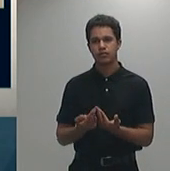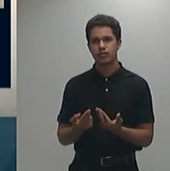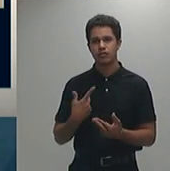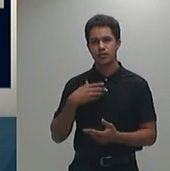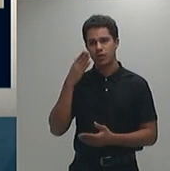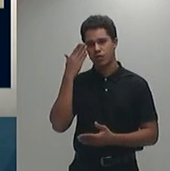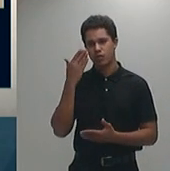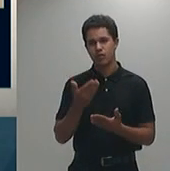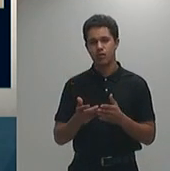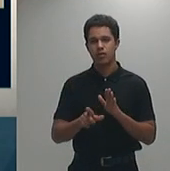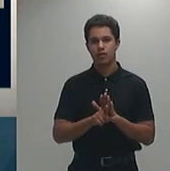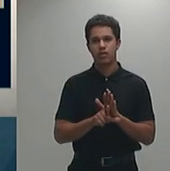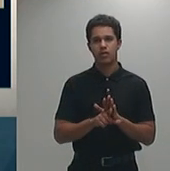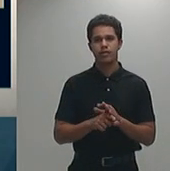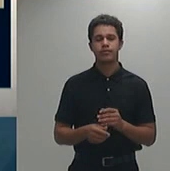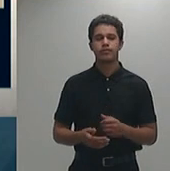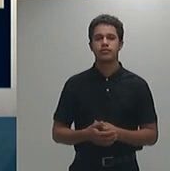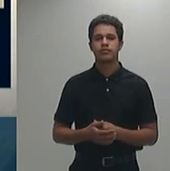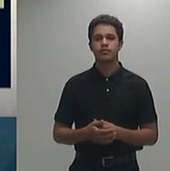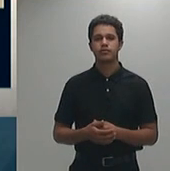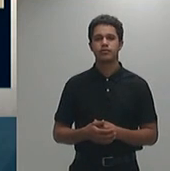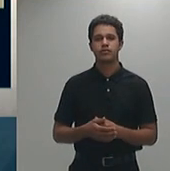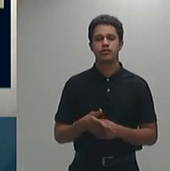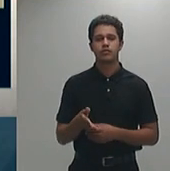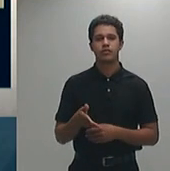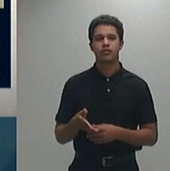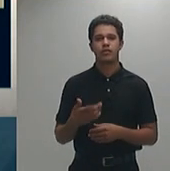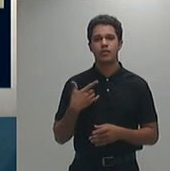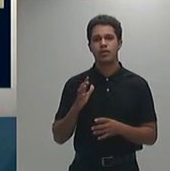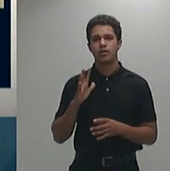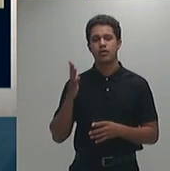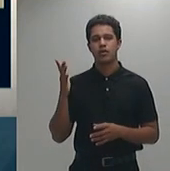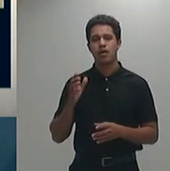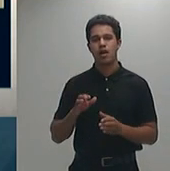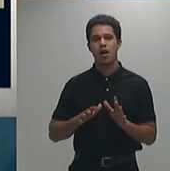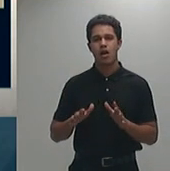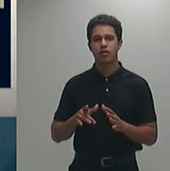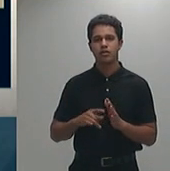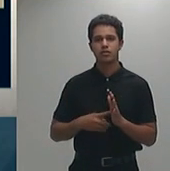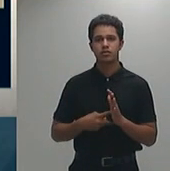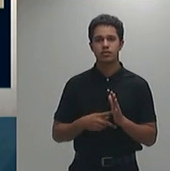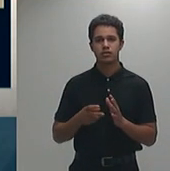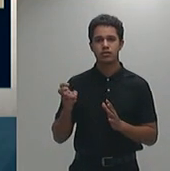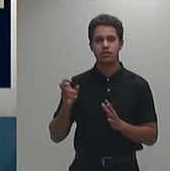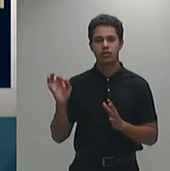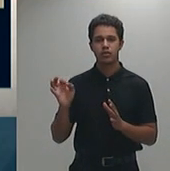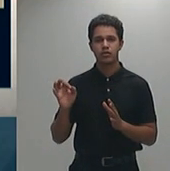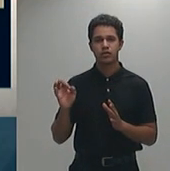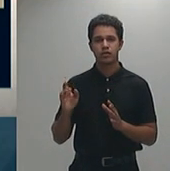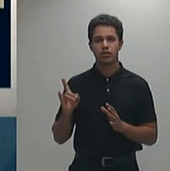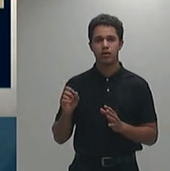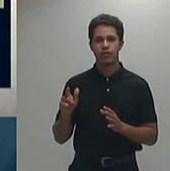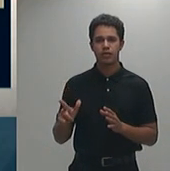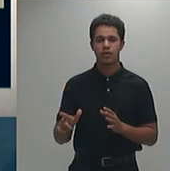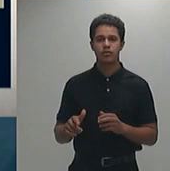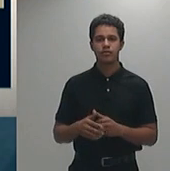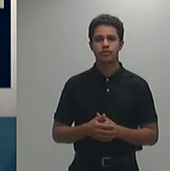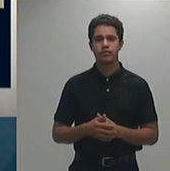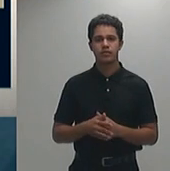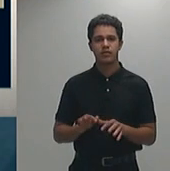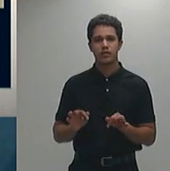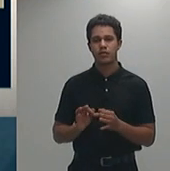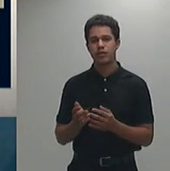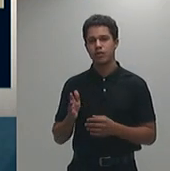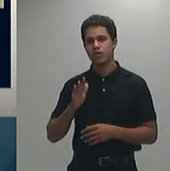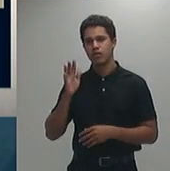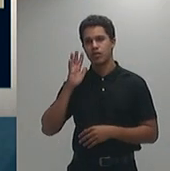Regência mediante atuação determinante de acionista detentor de cinco porcento do capital social simplesmente porque determinados acionistas